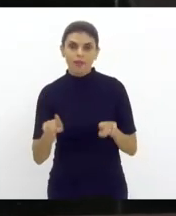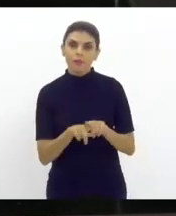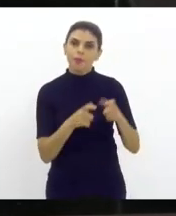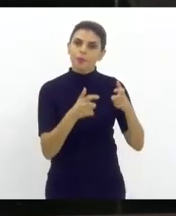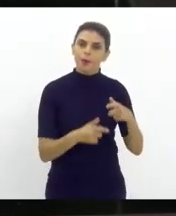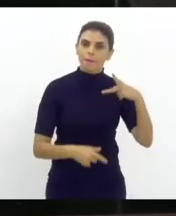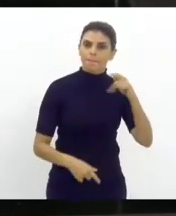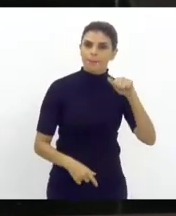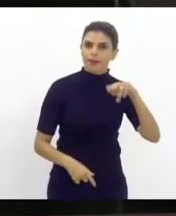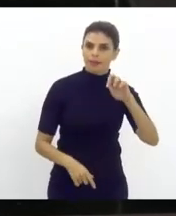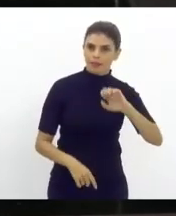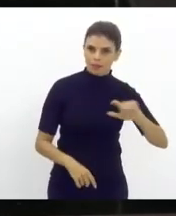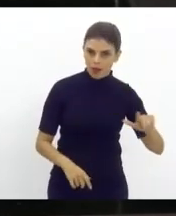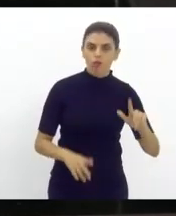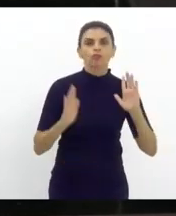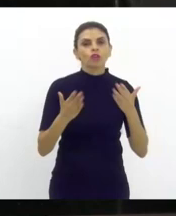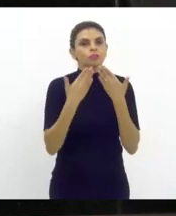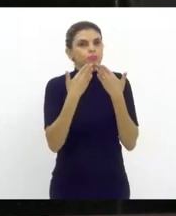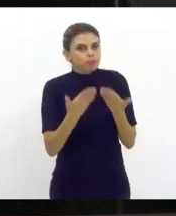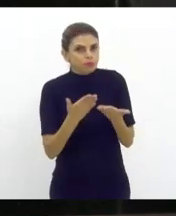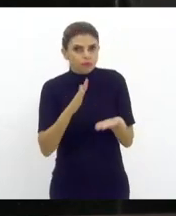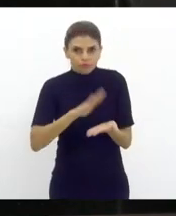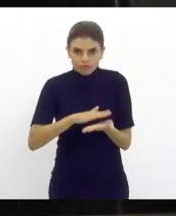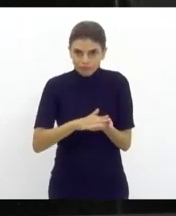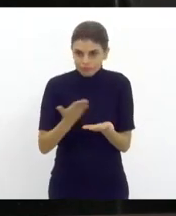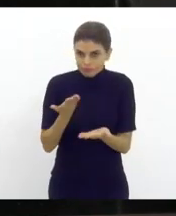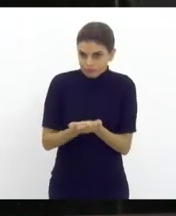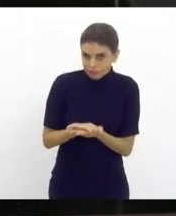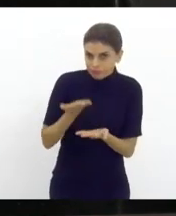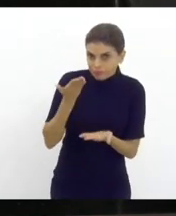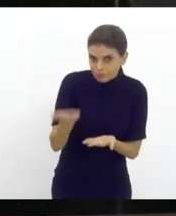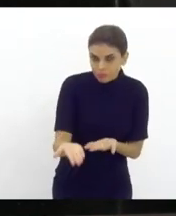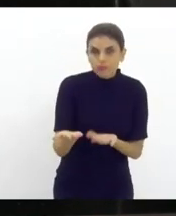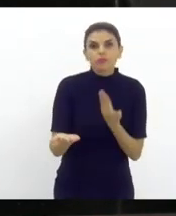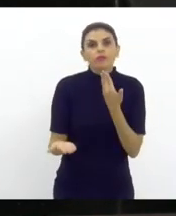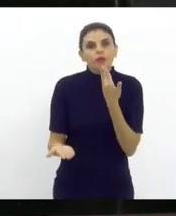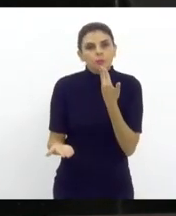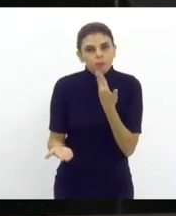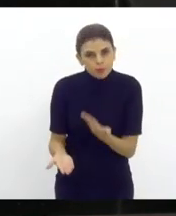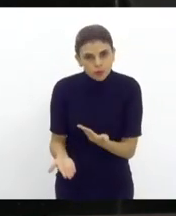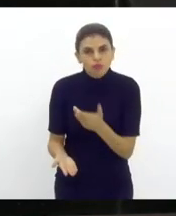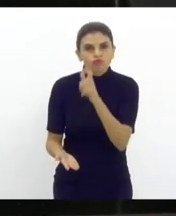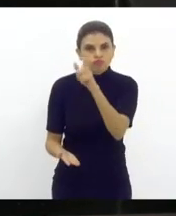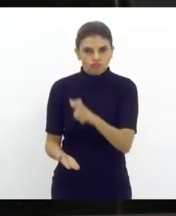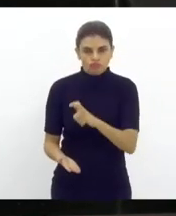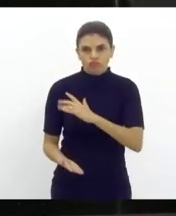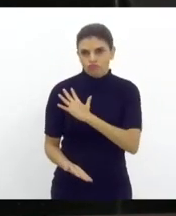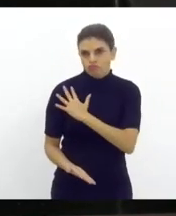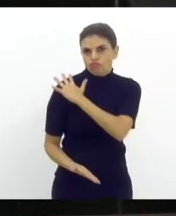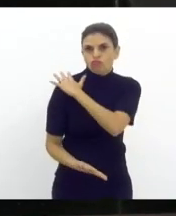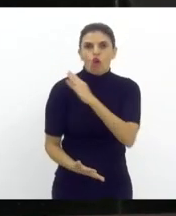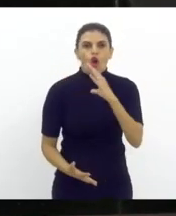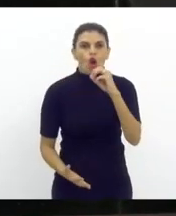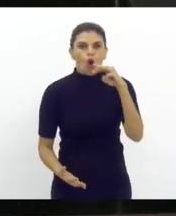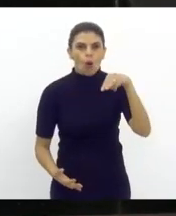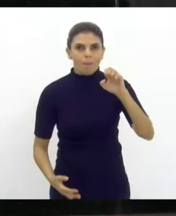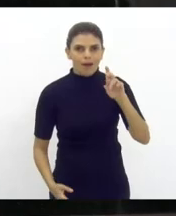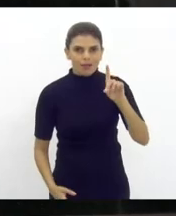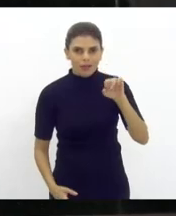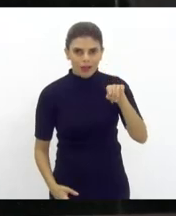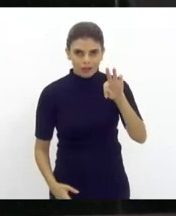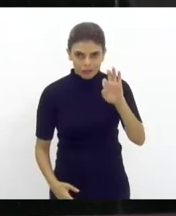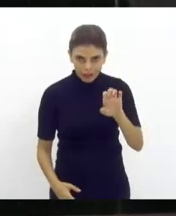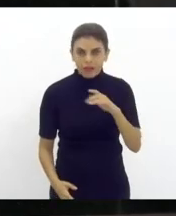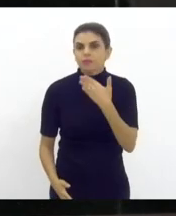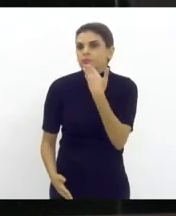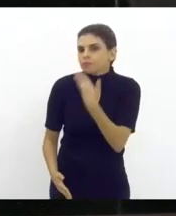solicitação tá aqui medicação em que nós pedimos ao nosso Comandante e dizer ao Senhor muito obrigado